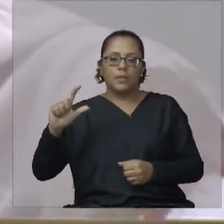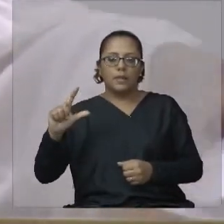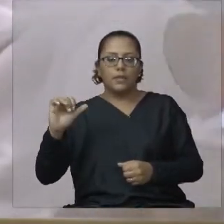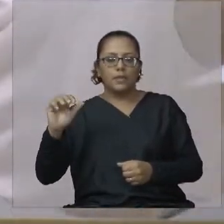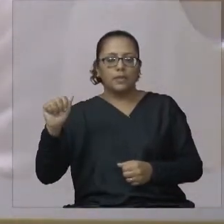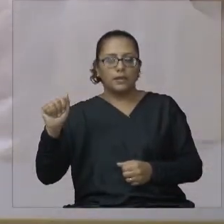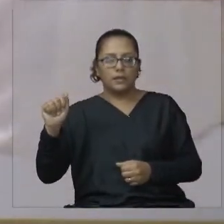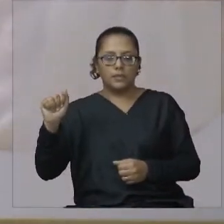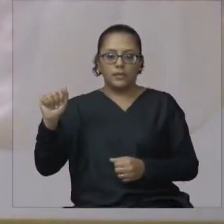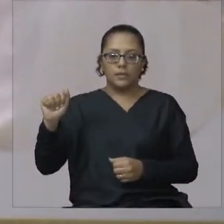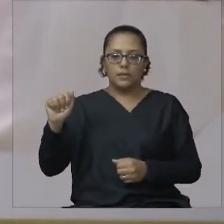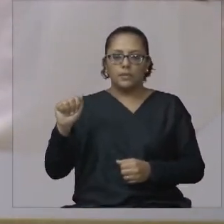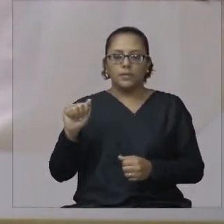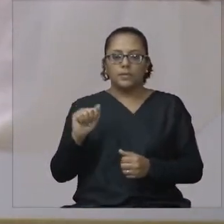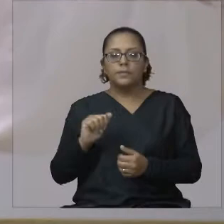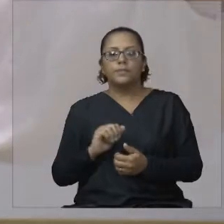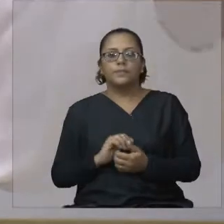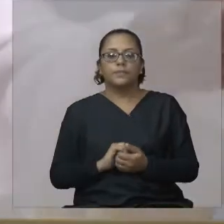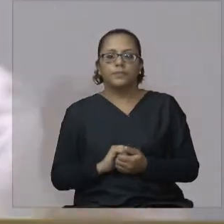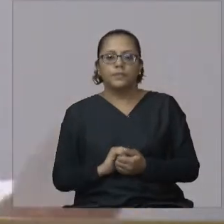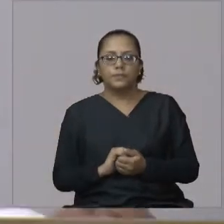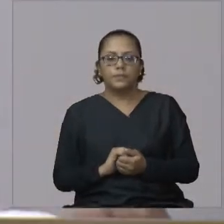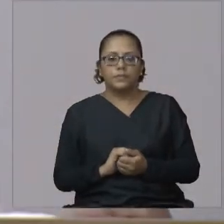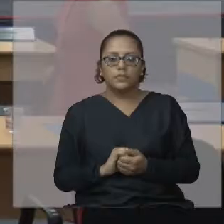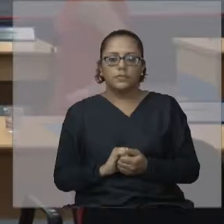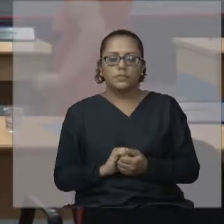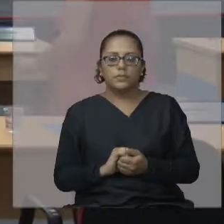cédulas. Ela é mais uma.